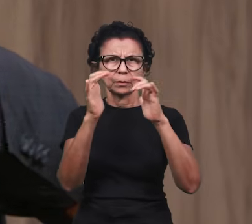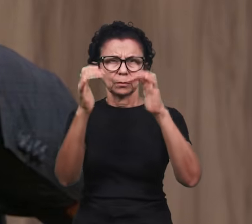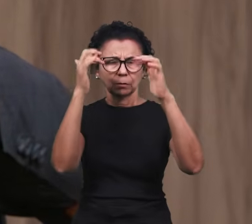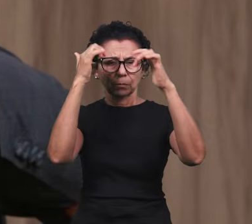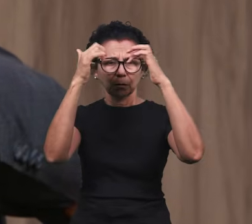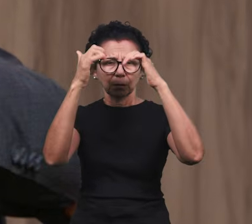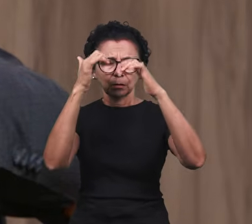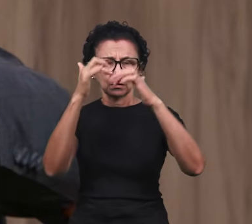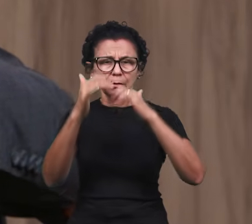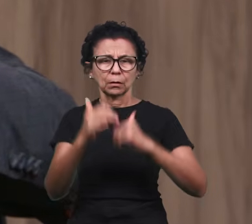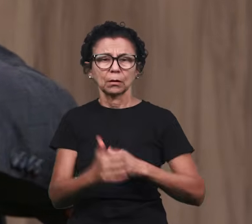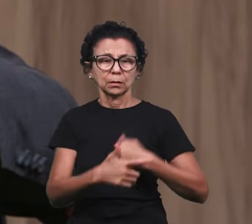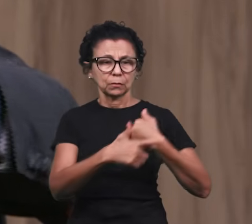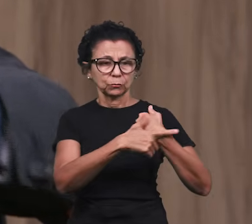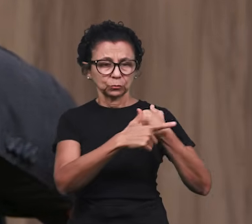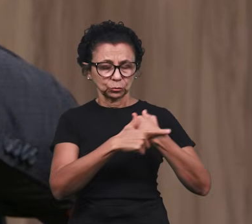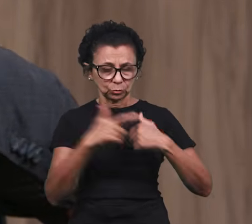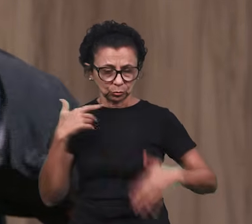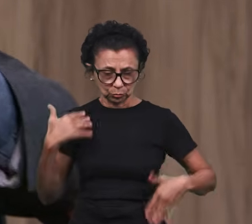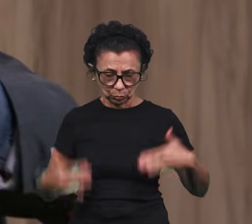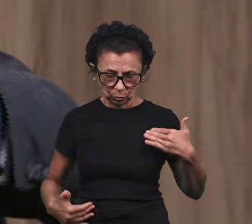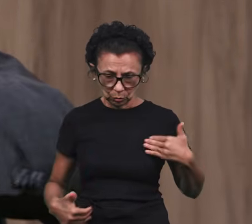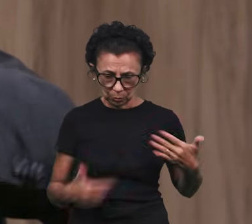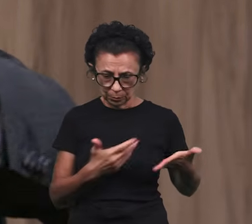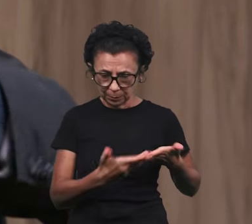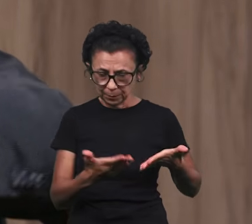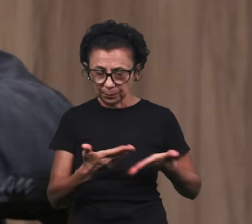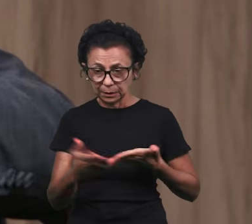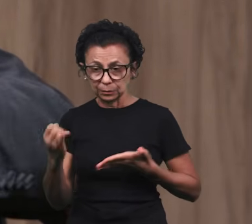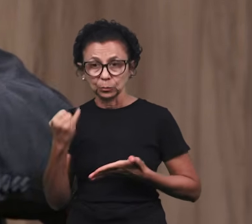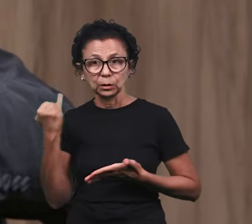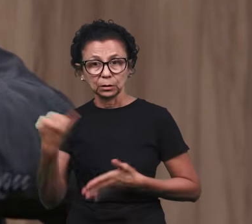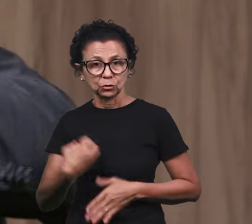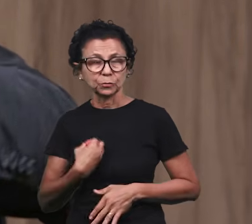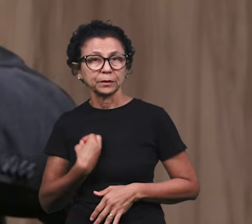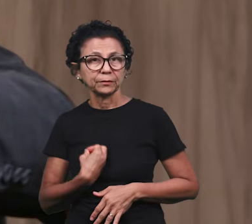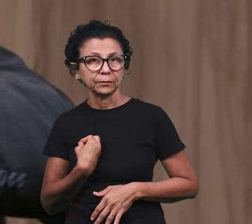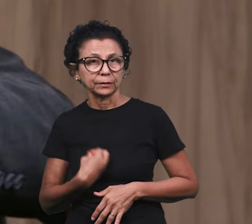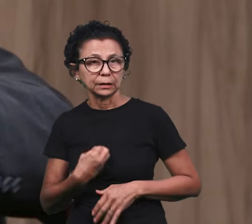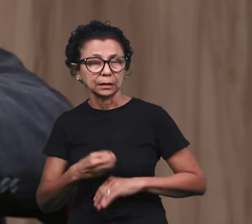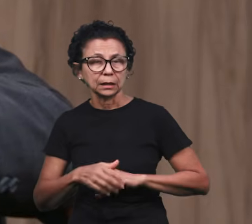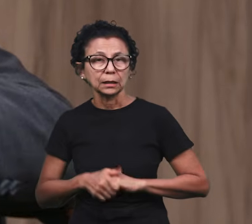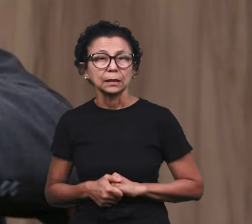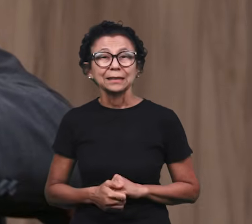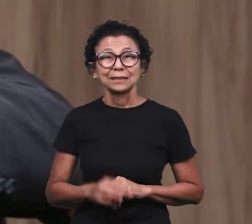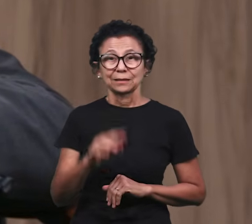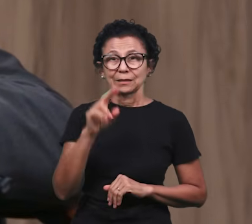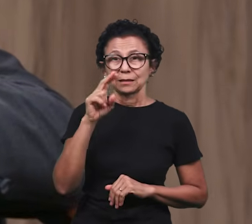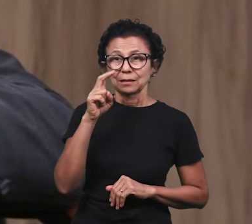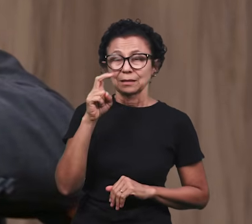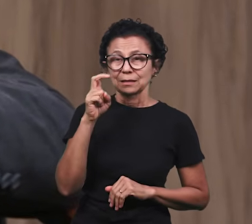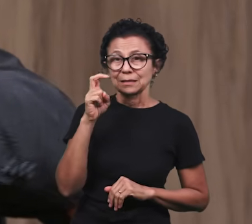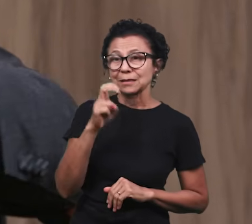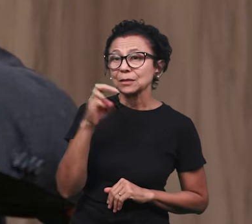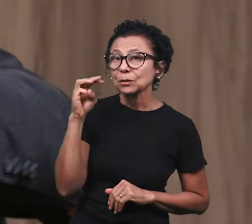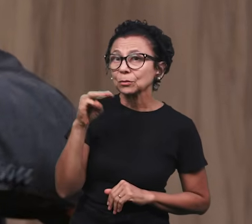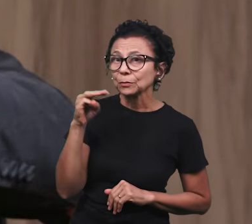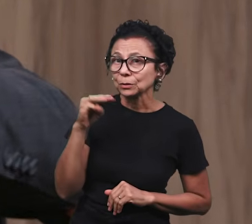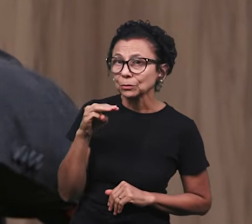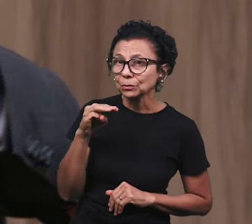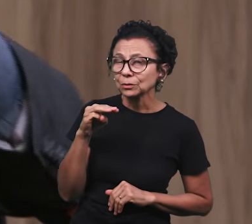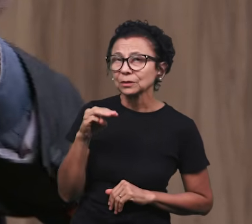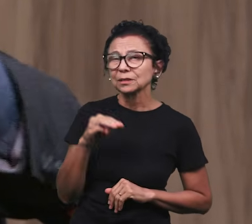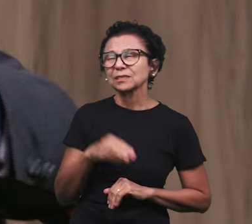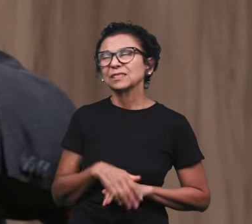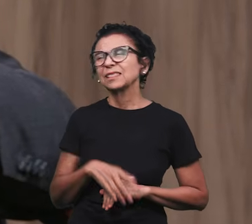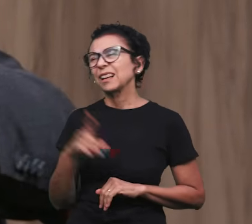vai perdendo funções que são vitais para a vida dele. E uma parada de 5 minutos, a gente pode até pensar,